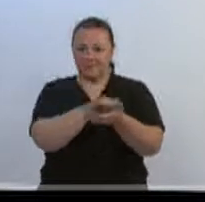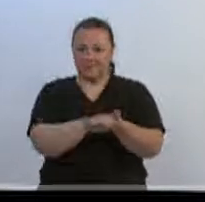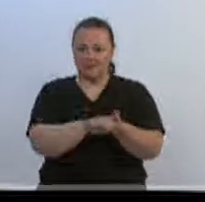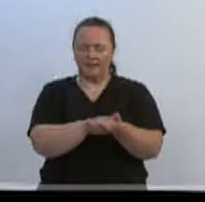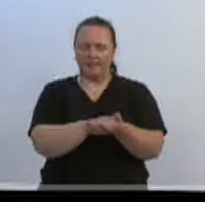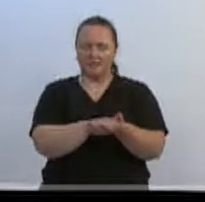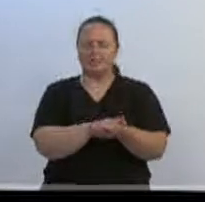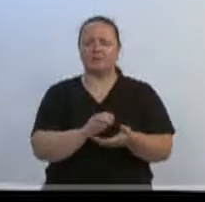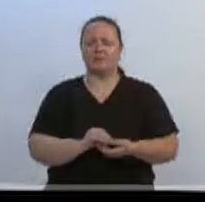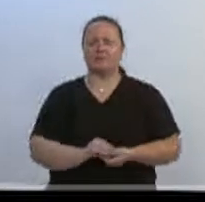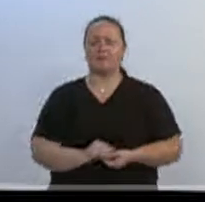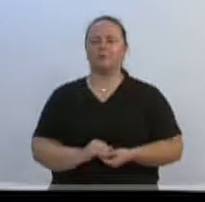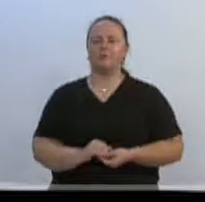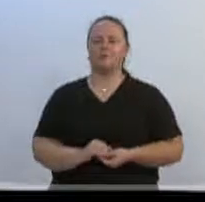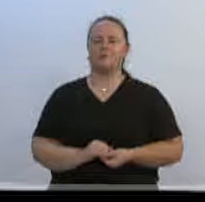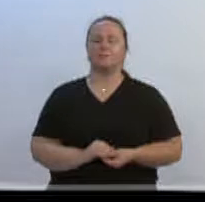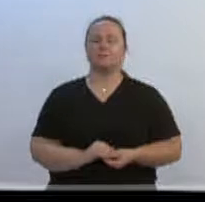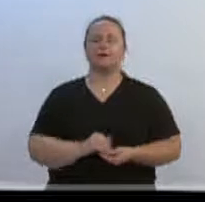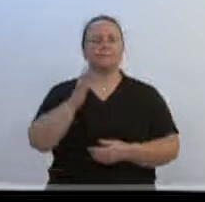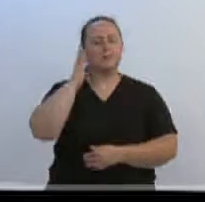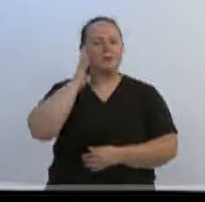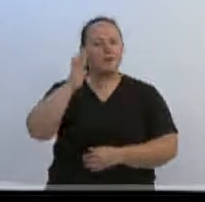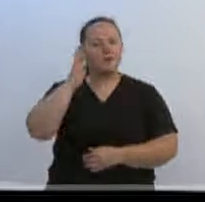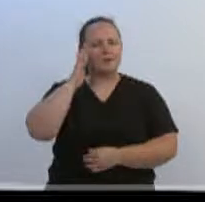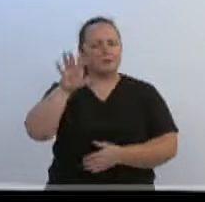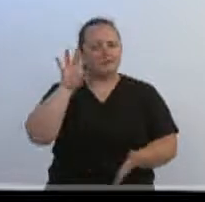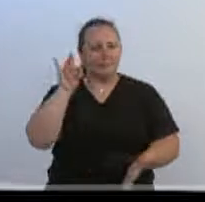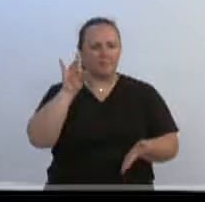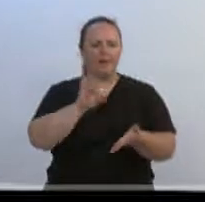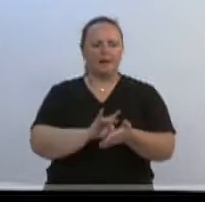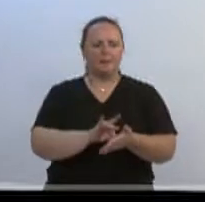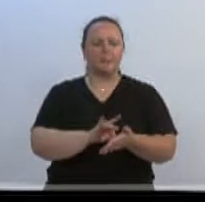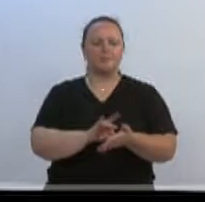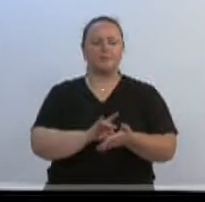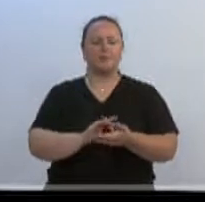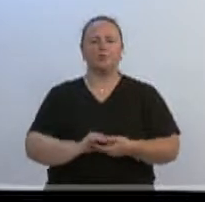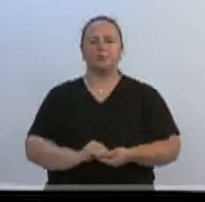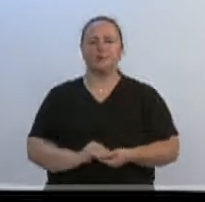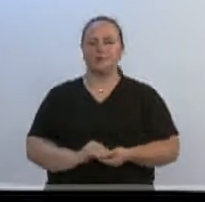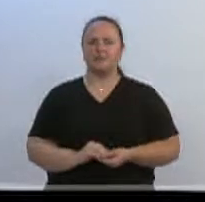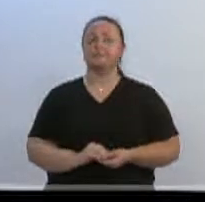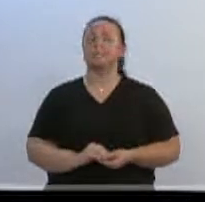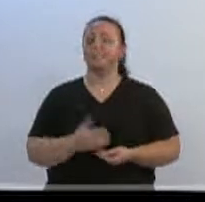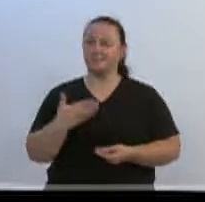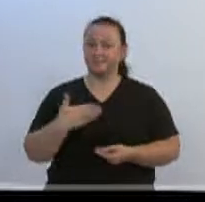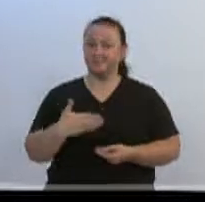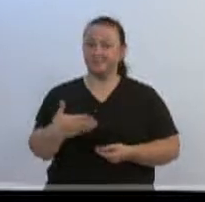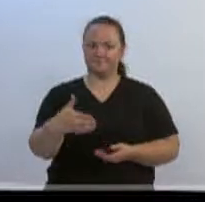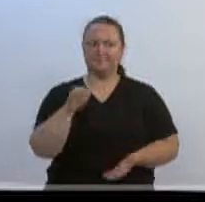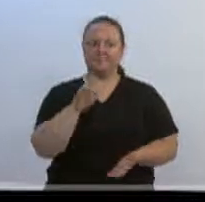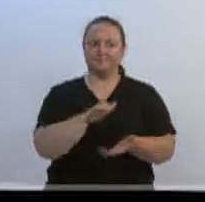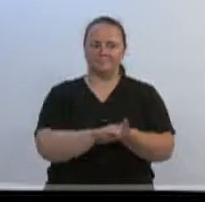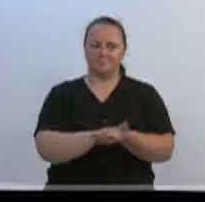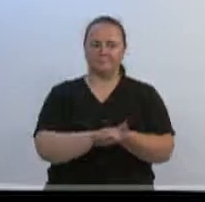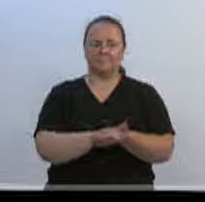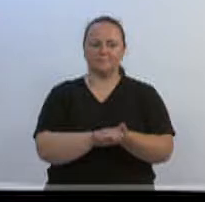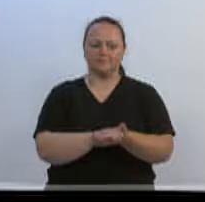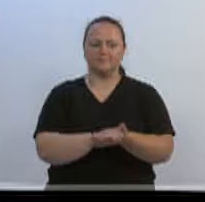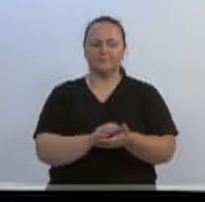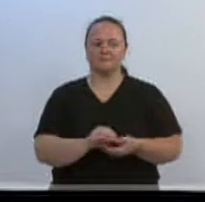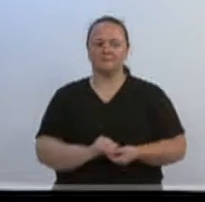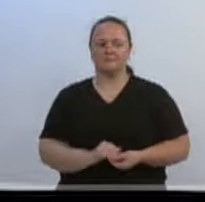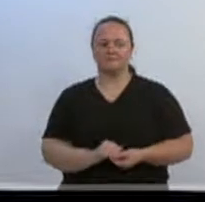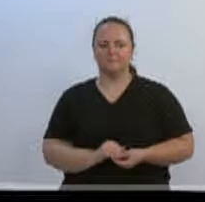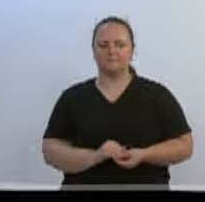muito grande e oficializar sua união e agora estão casados é os nossos parabéns a todos